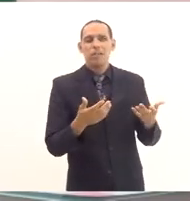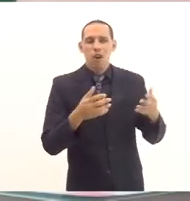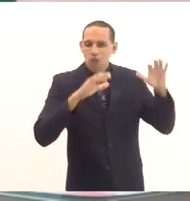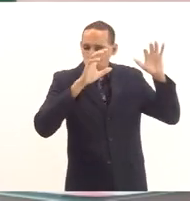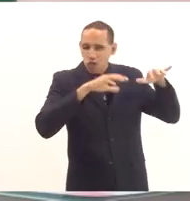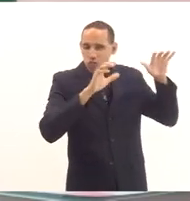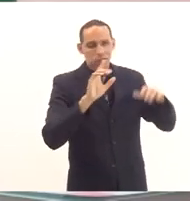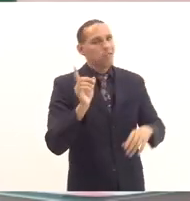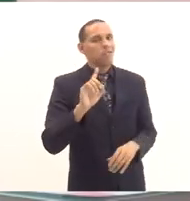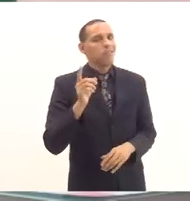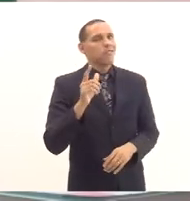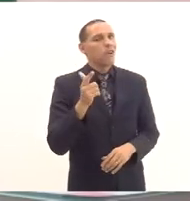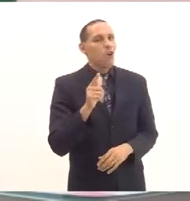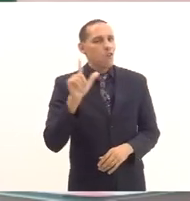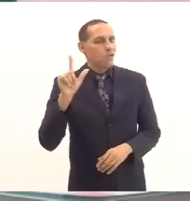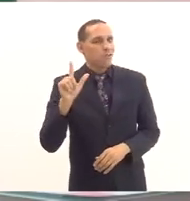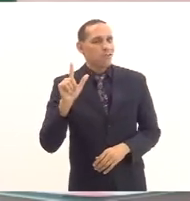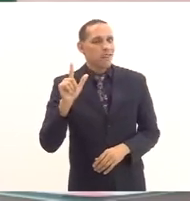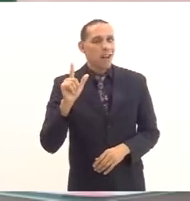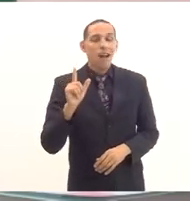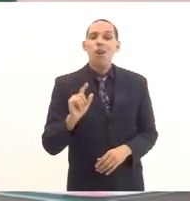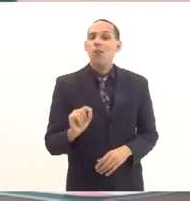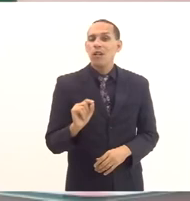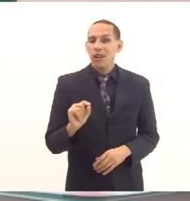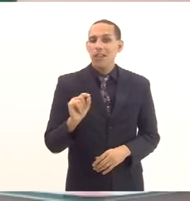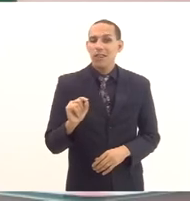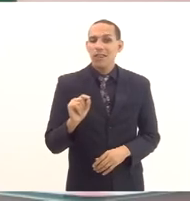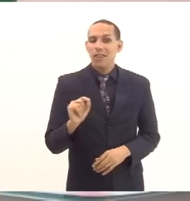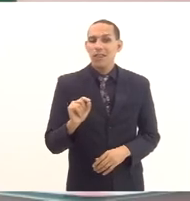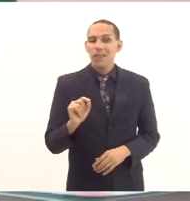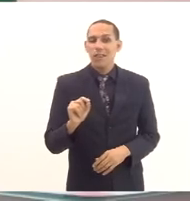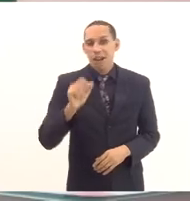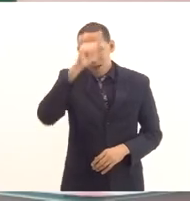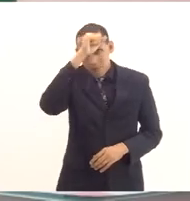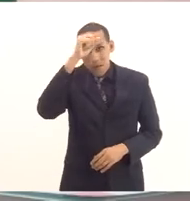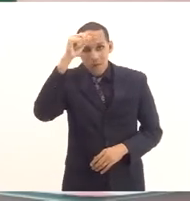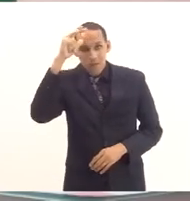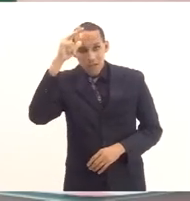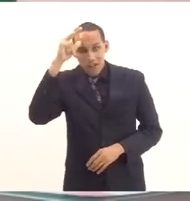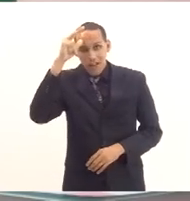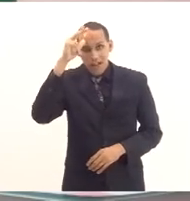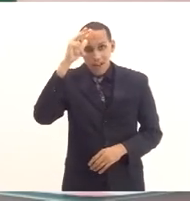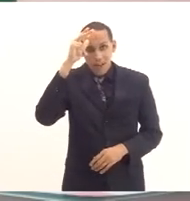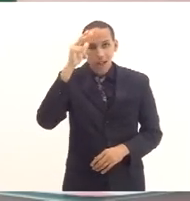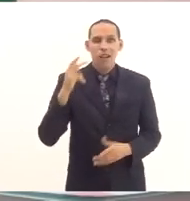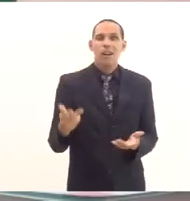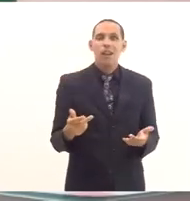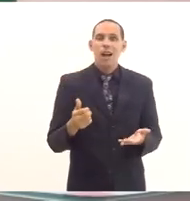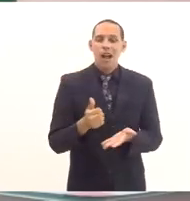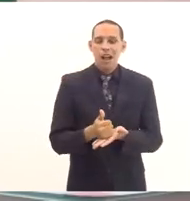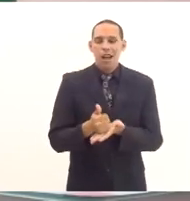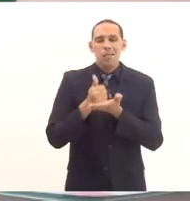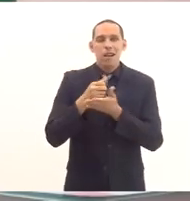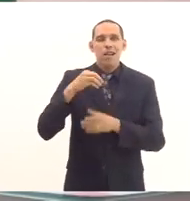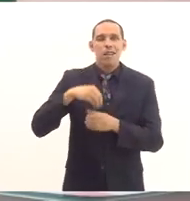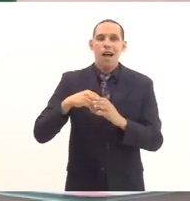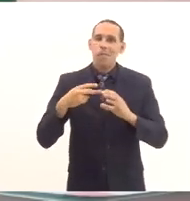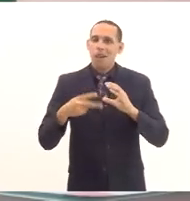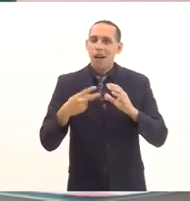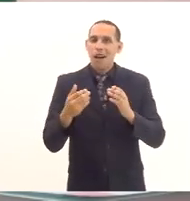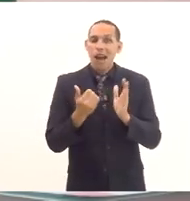referindo as chuvas não tô me referindo ao fenômeno do prefeito ter conseguido ampliar sua base na Câmara